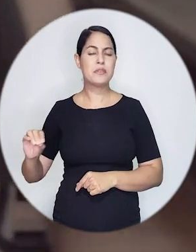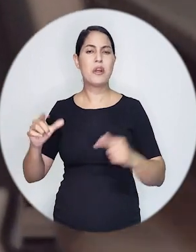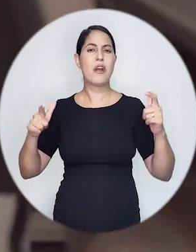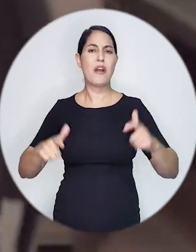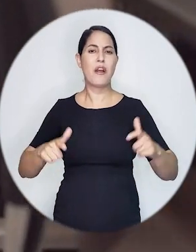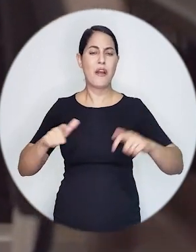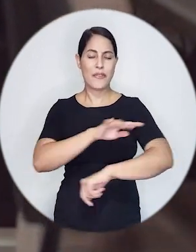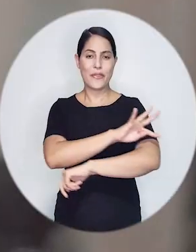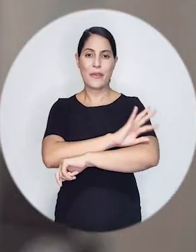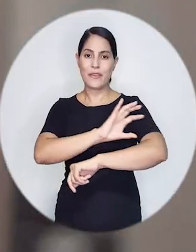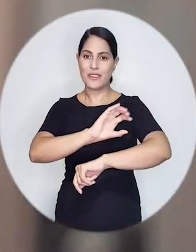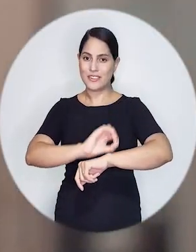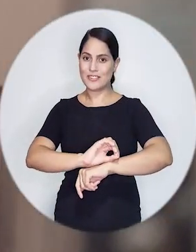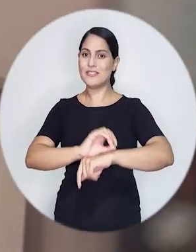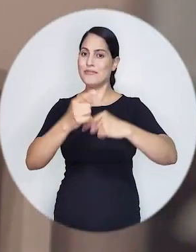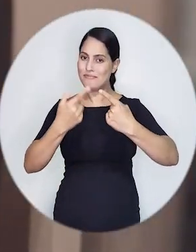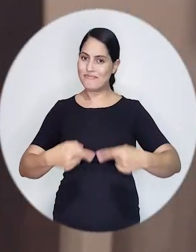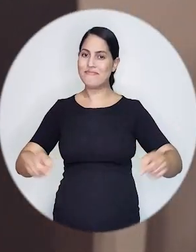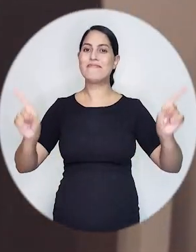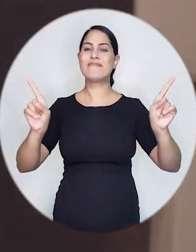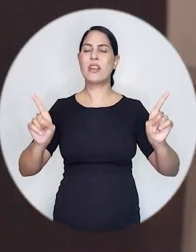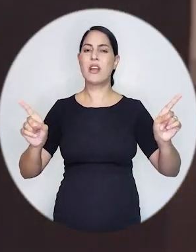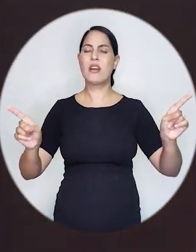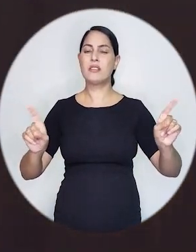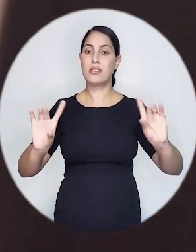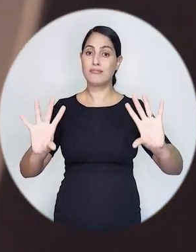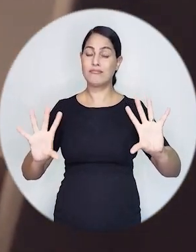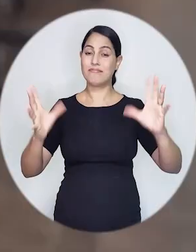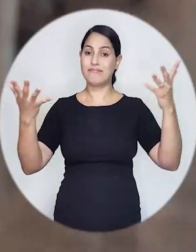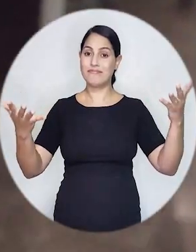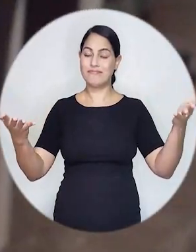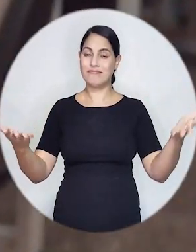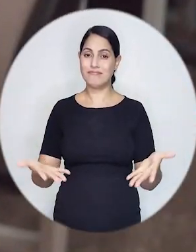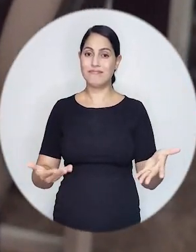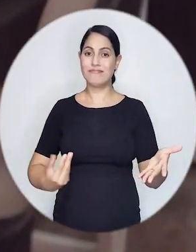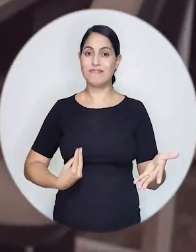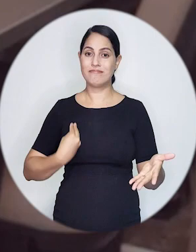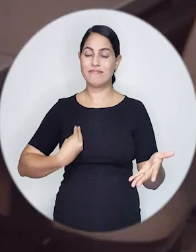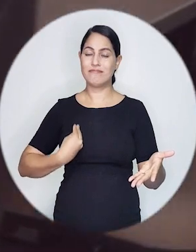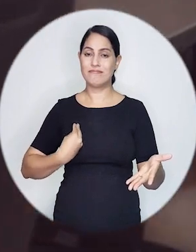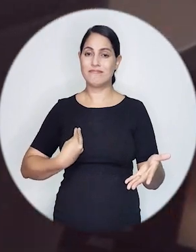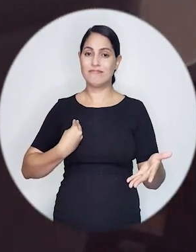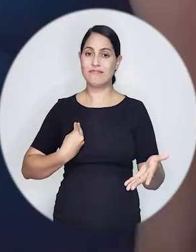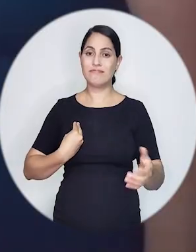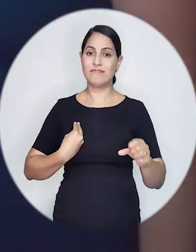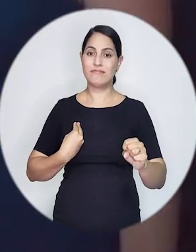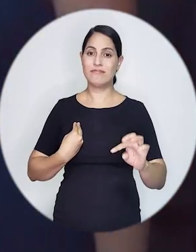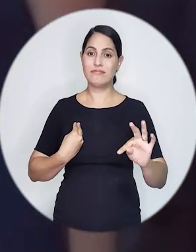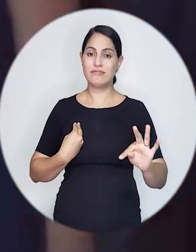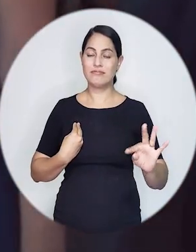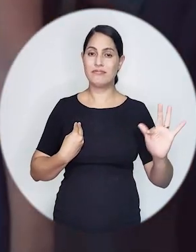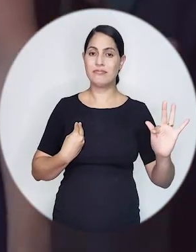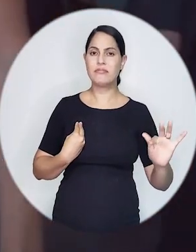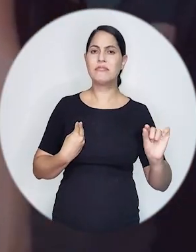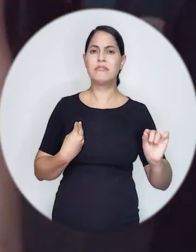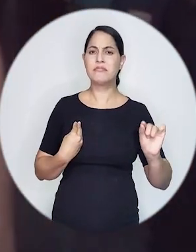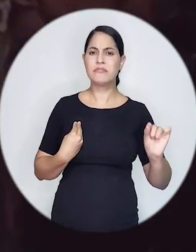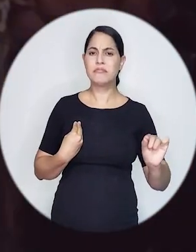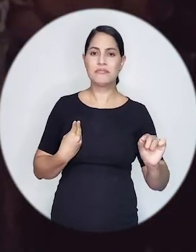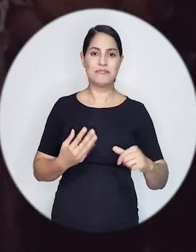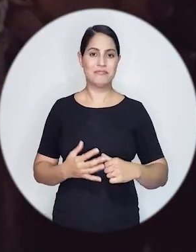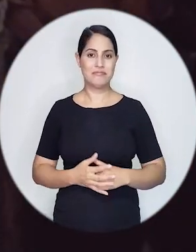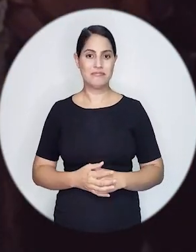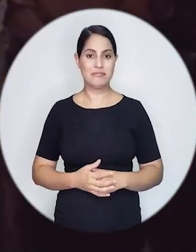OAB 4.0, foi inaugurada no Tribunal de Justiça de Tocantins. A solenidade contou com a presença do ministro do Supremo